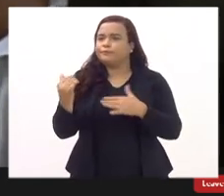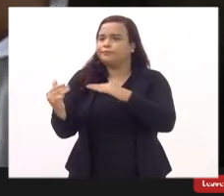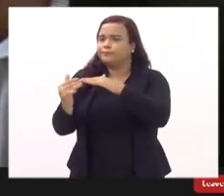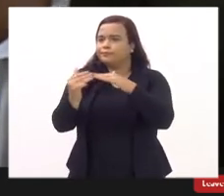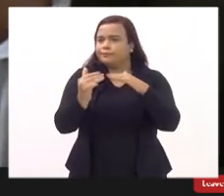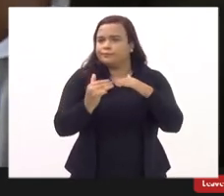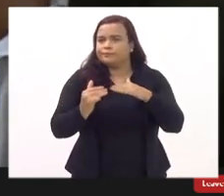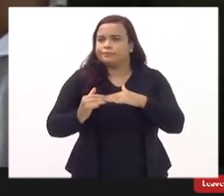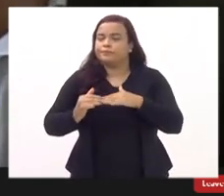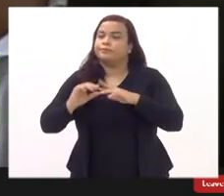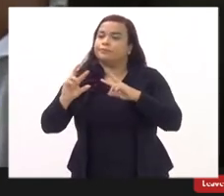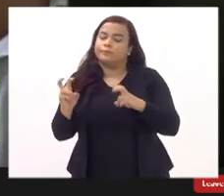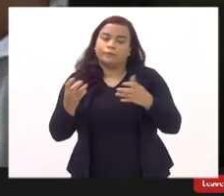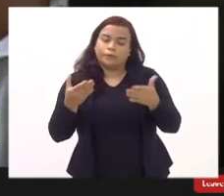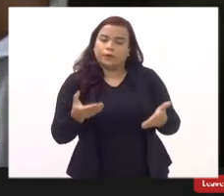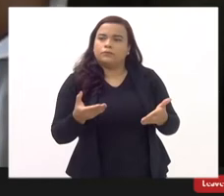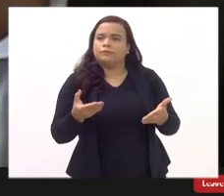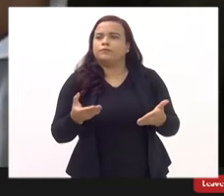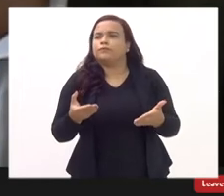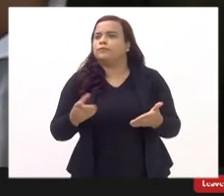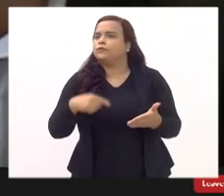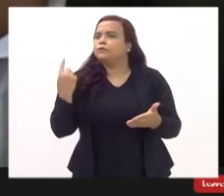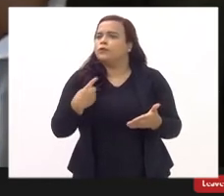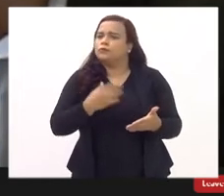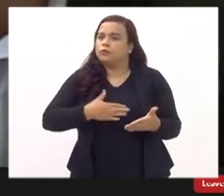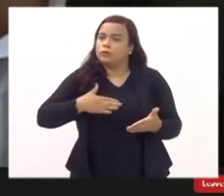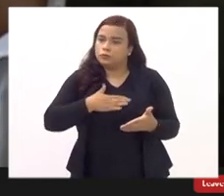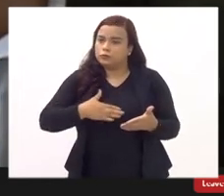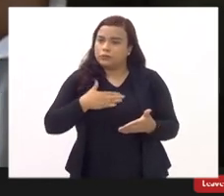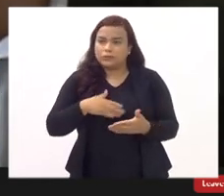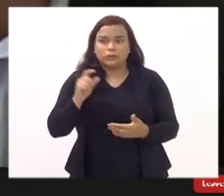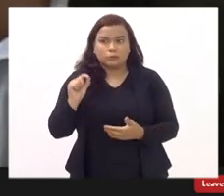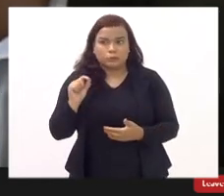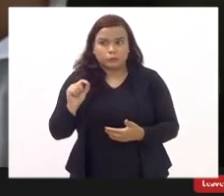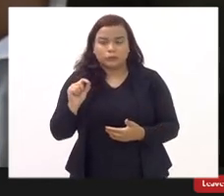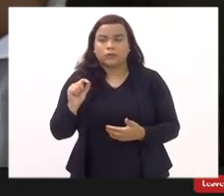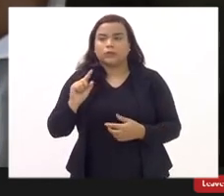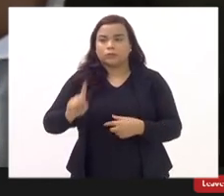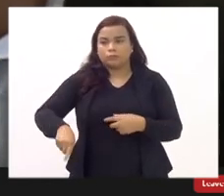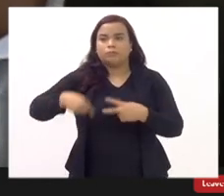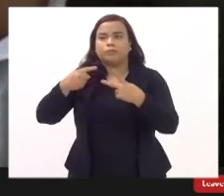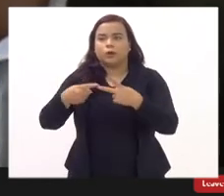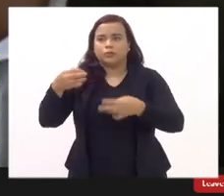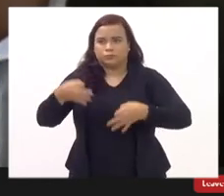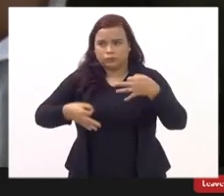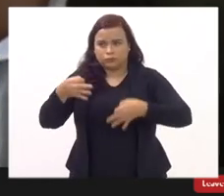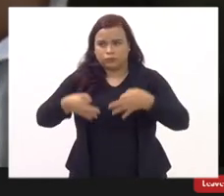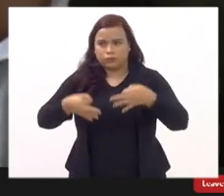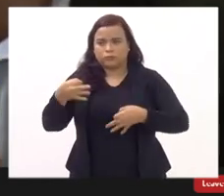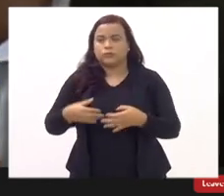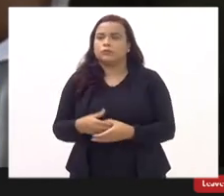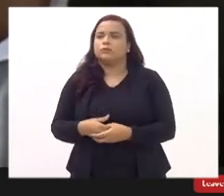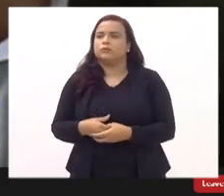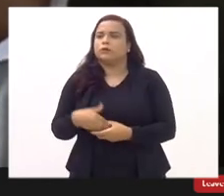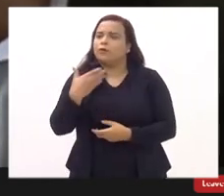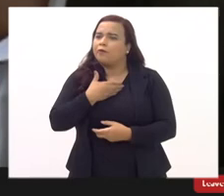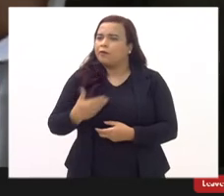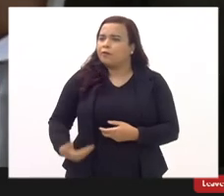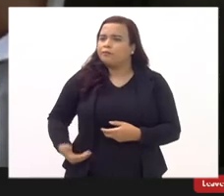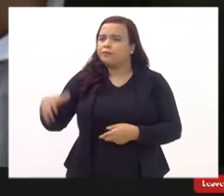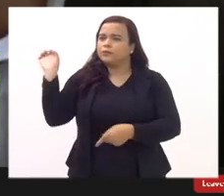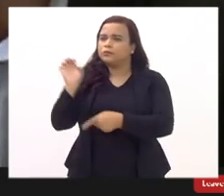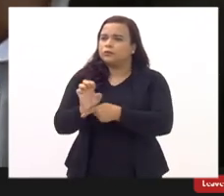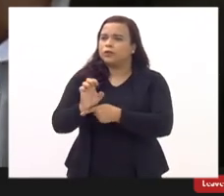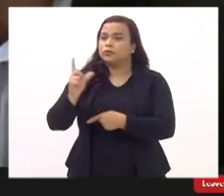Dentro disso, o que, que a gente gostaria? Né? Que na próxima audiência, o governo do Estado ele